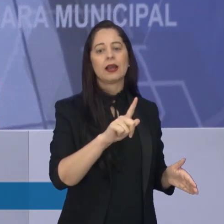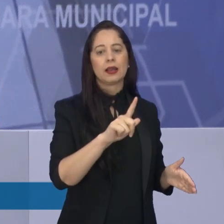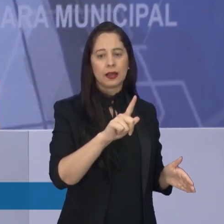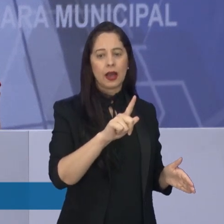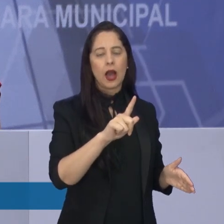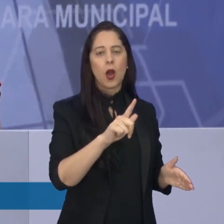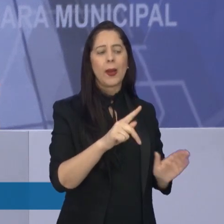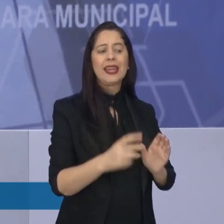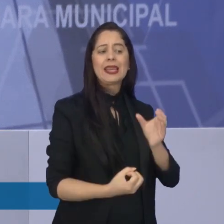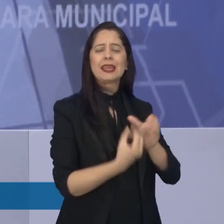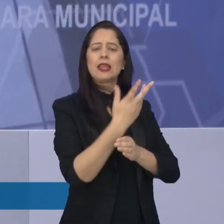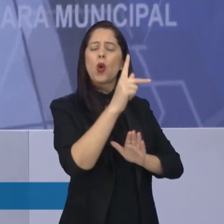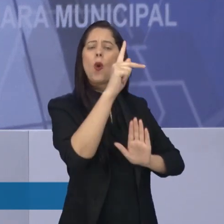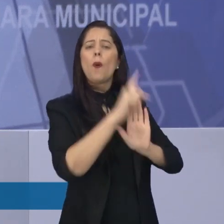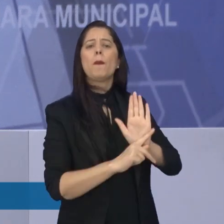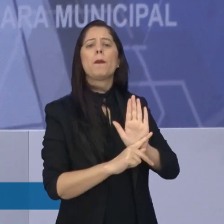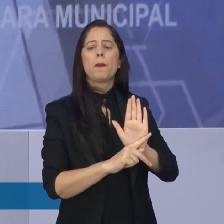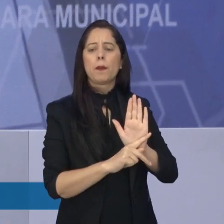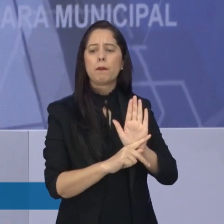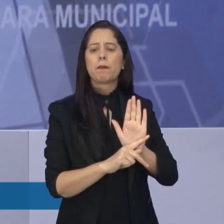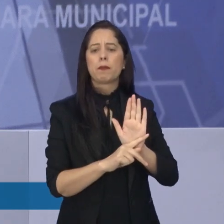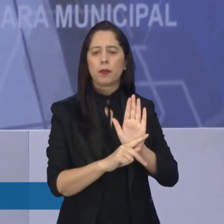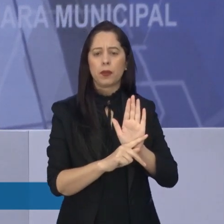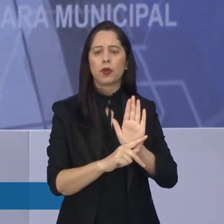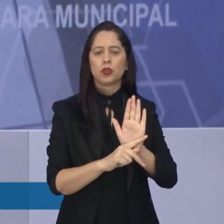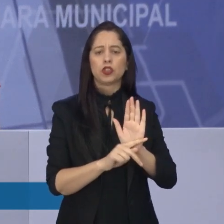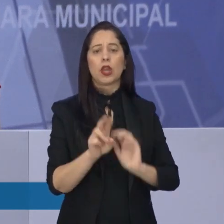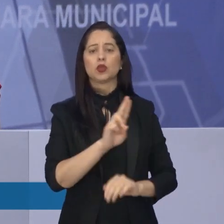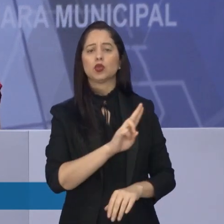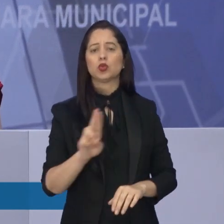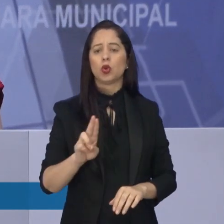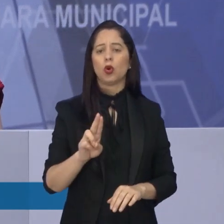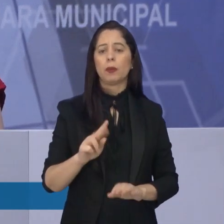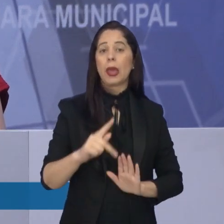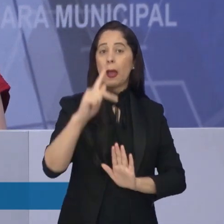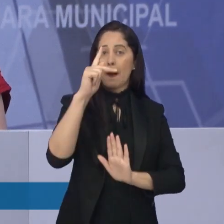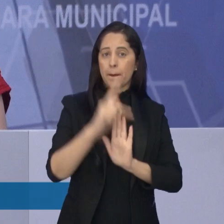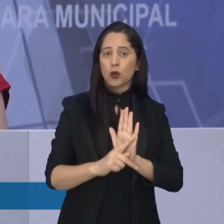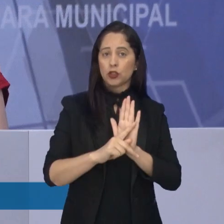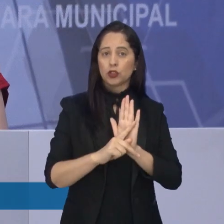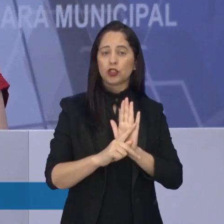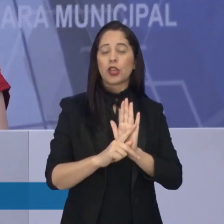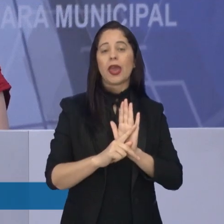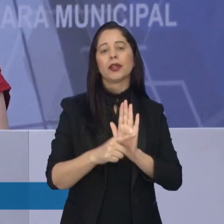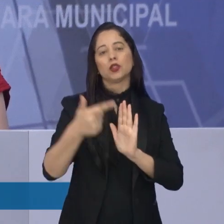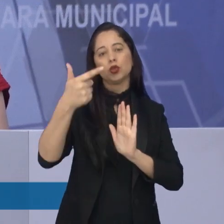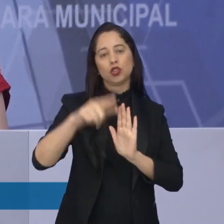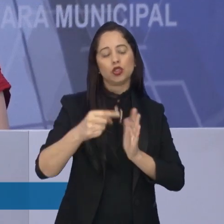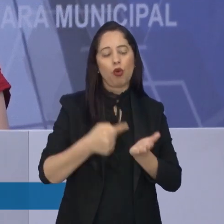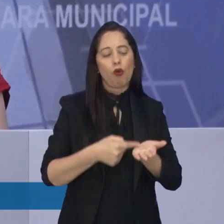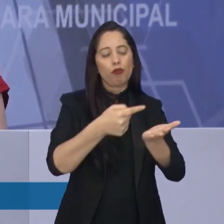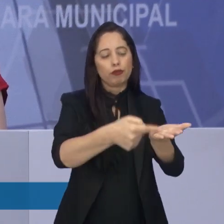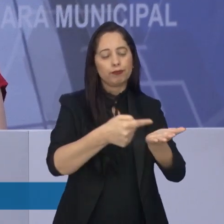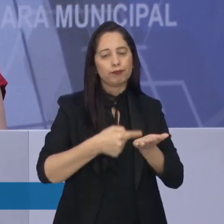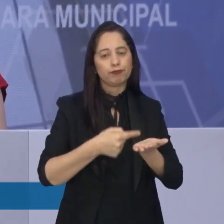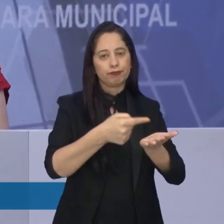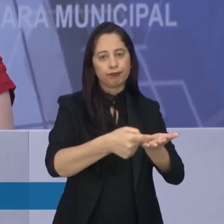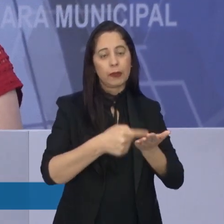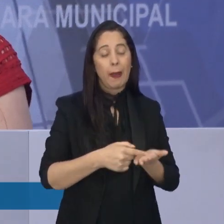um projeto que recebeu o nome de Projeto de Reconciliação, que, entre outras